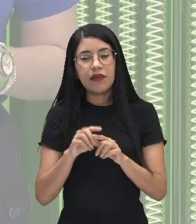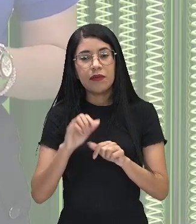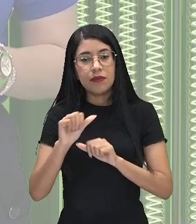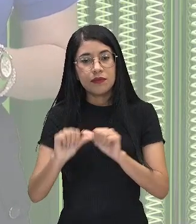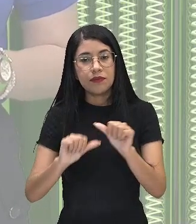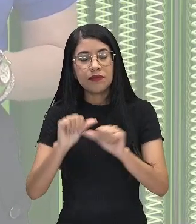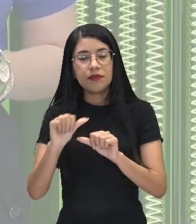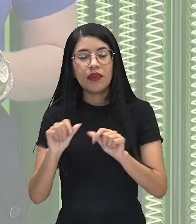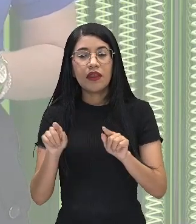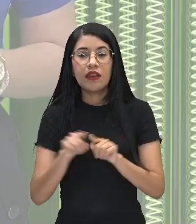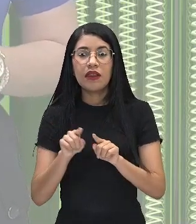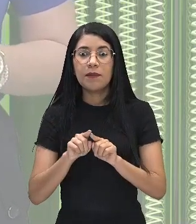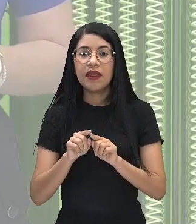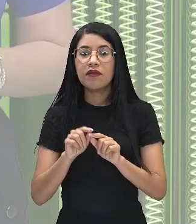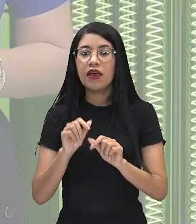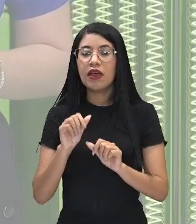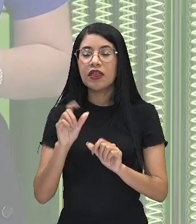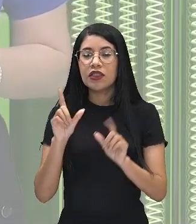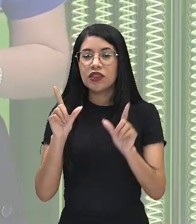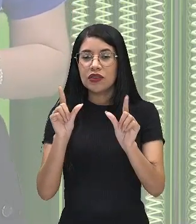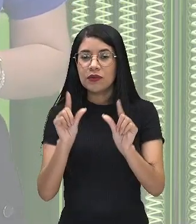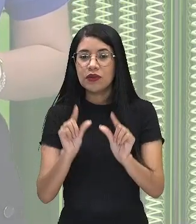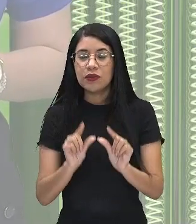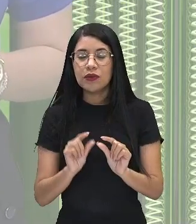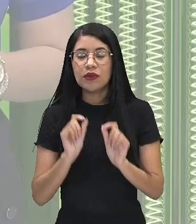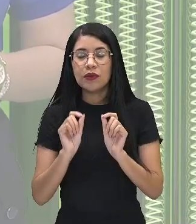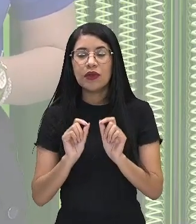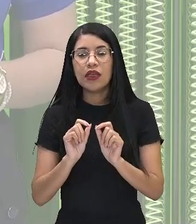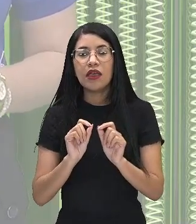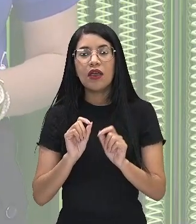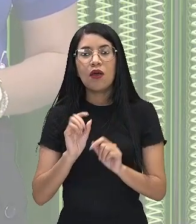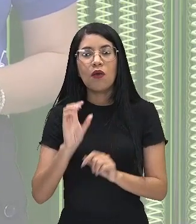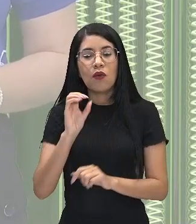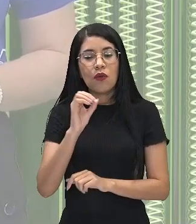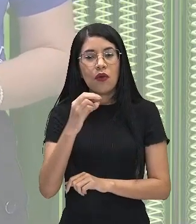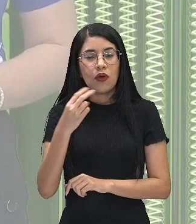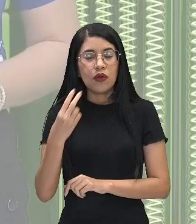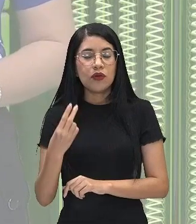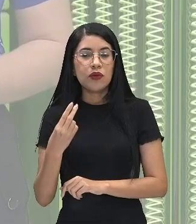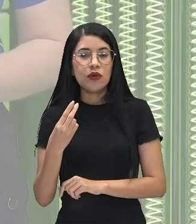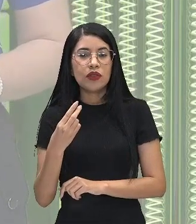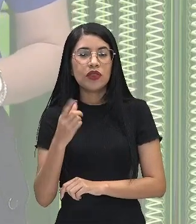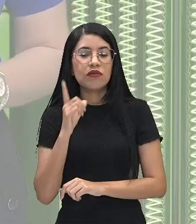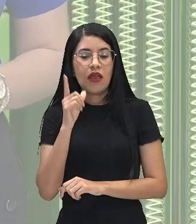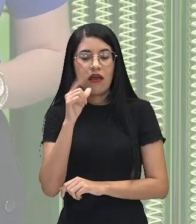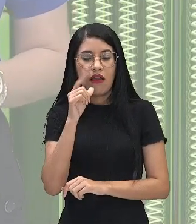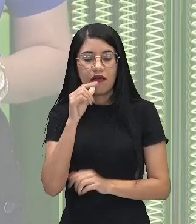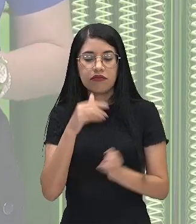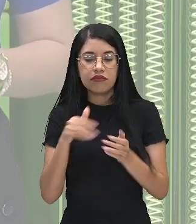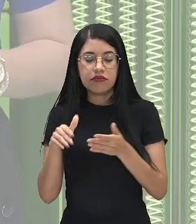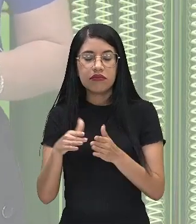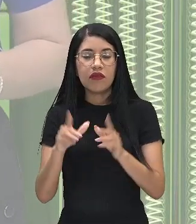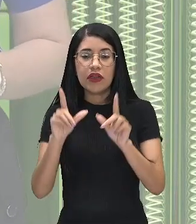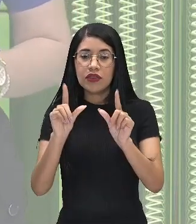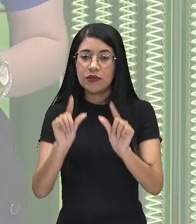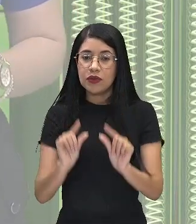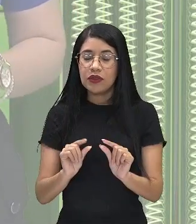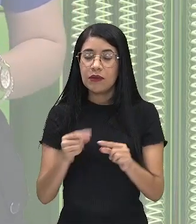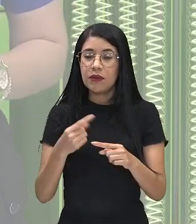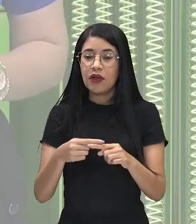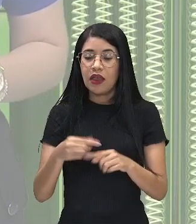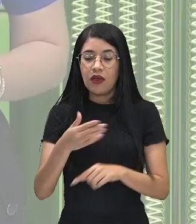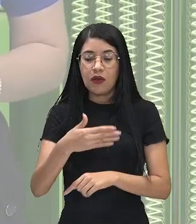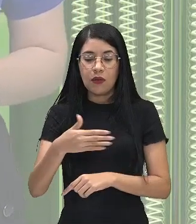drástica diminuição de gás oxigênio disponível na água. porque esses peixes, eles